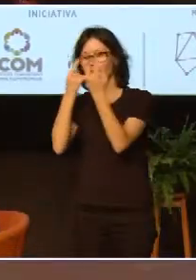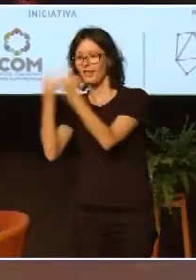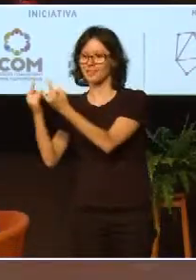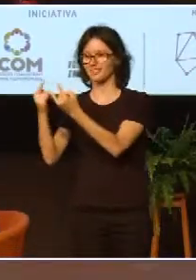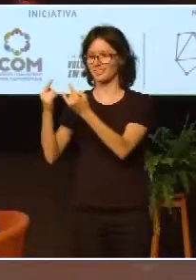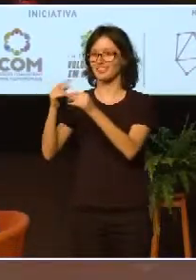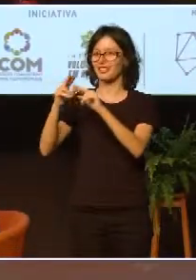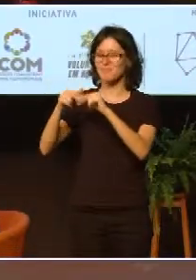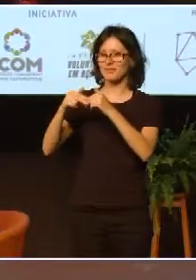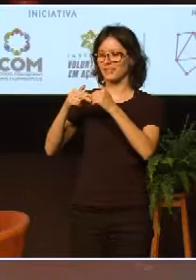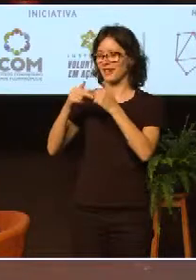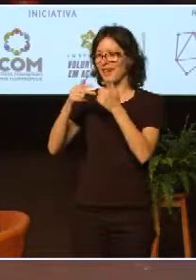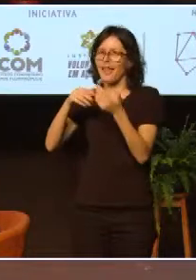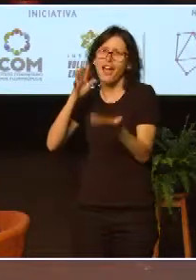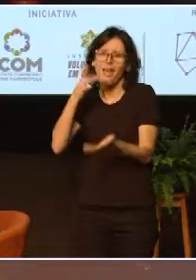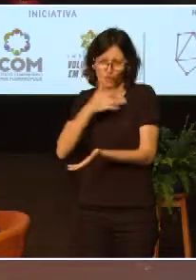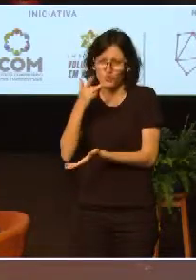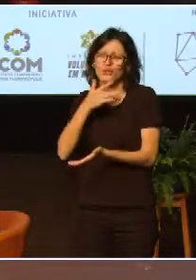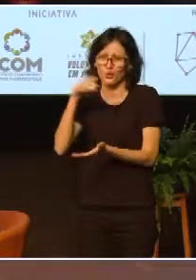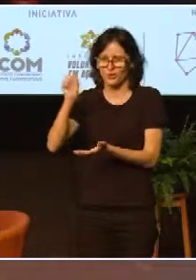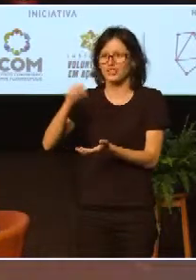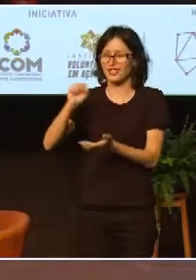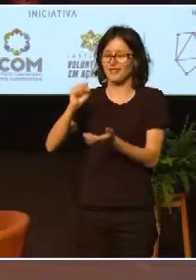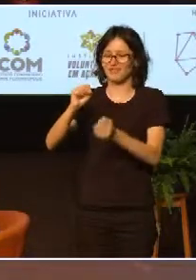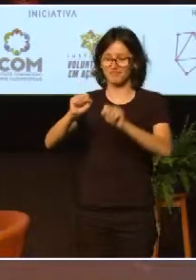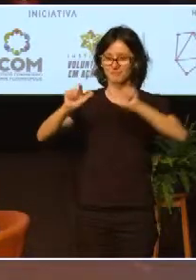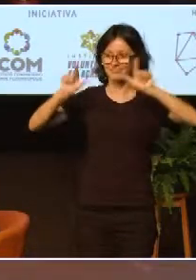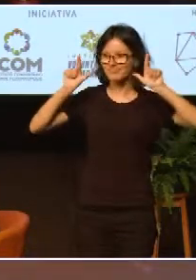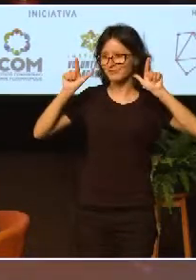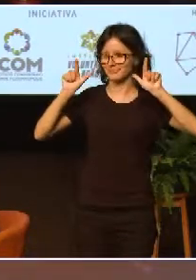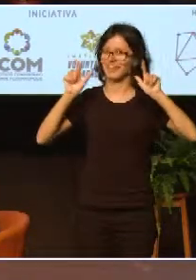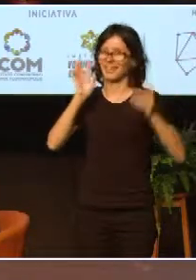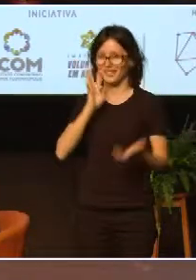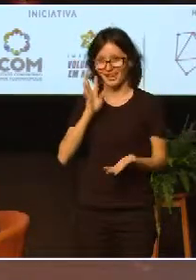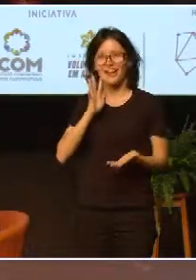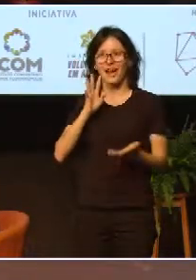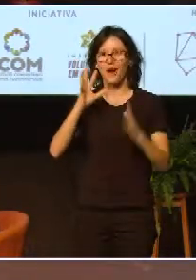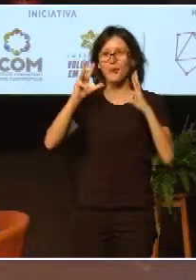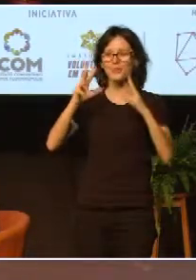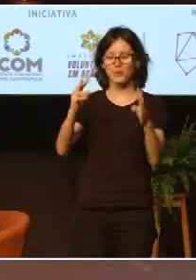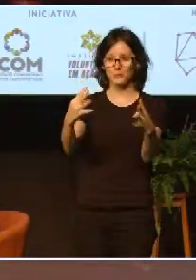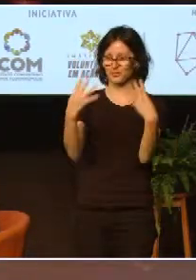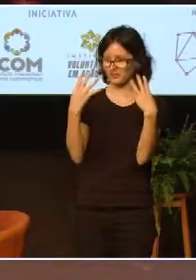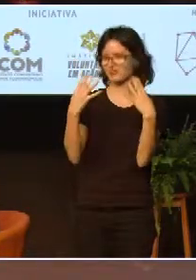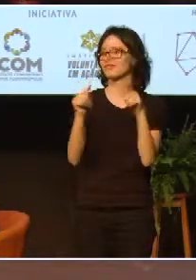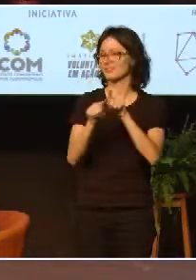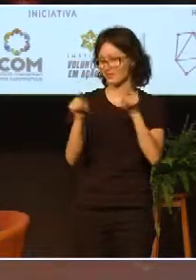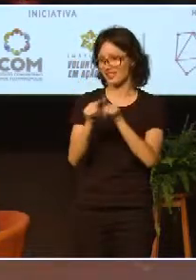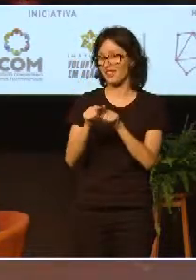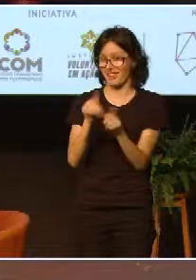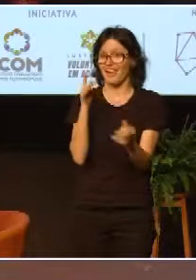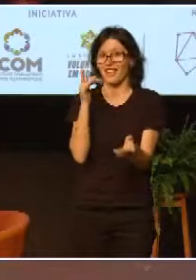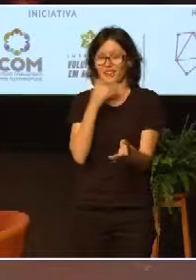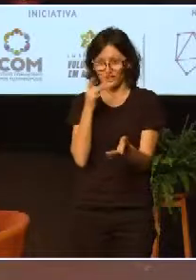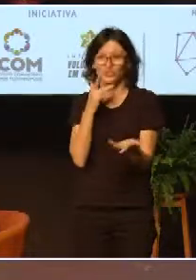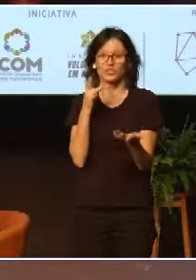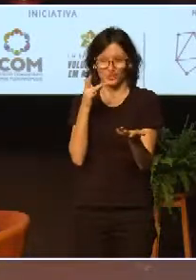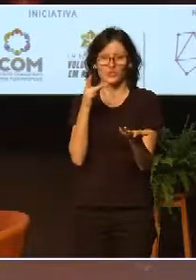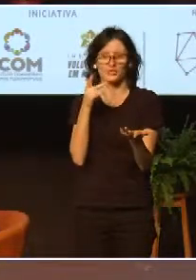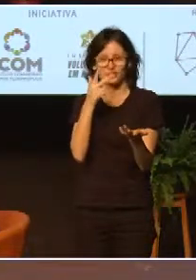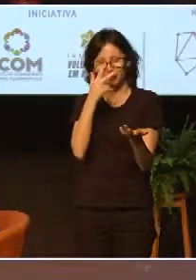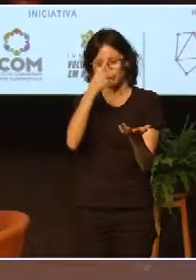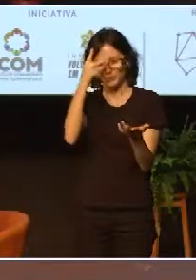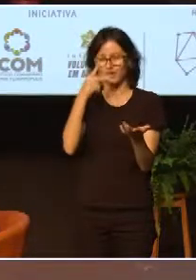porque é gostoso você estar numa capa de revista. Todo mundo te manda mensagem é gostoso. Assim, o pessoal